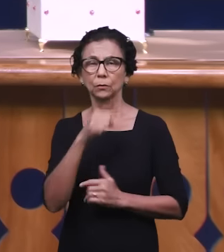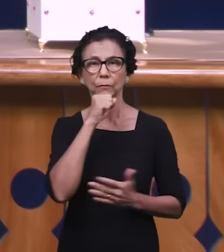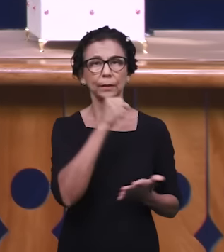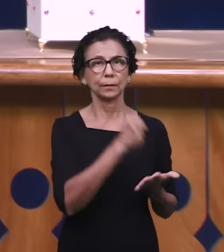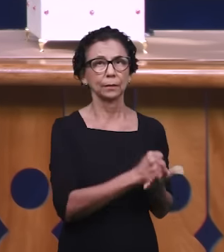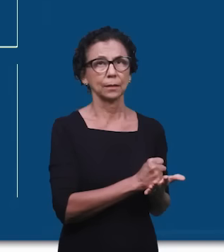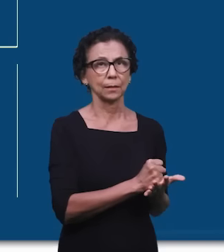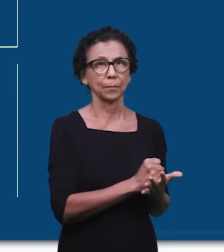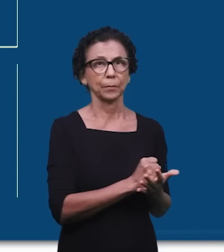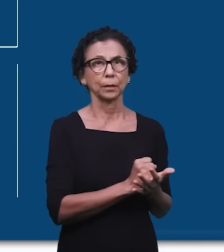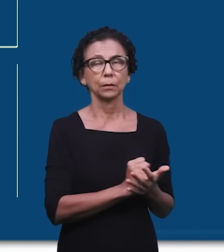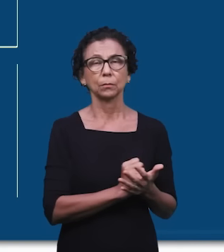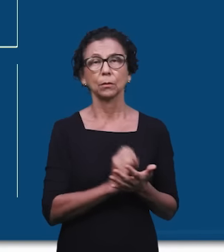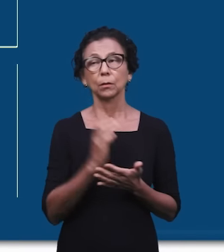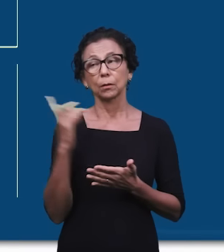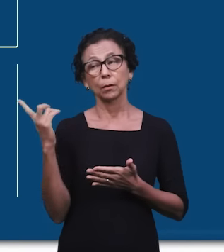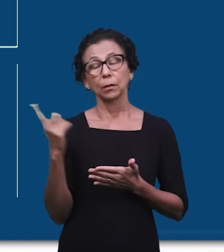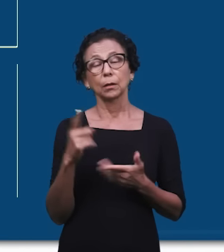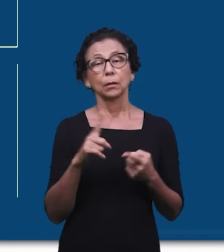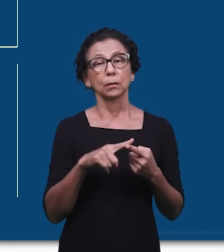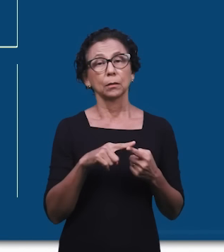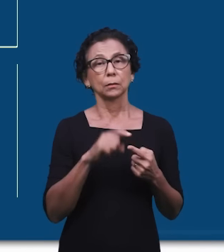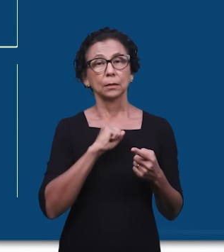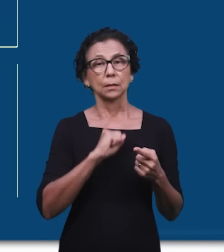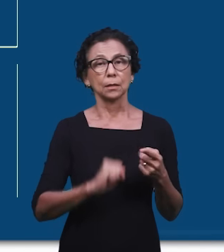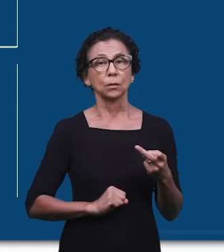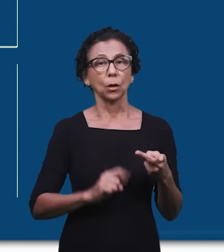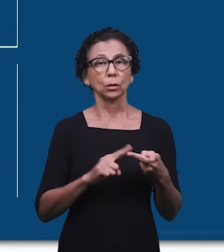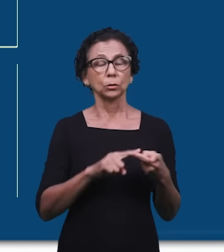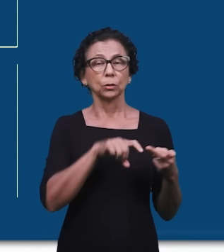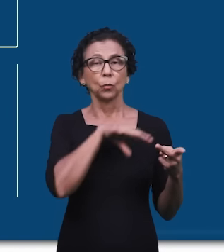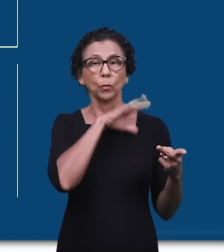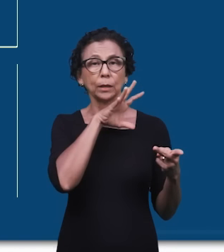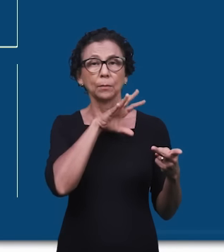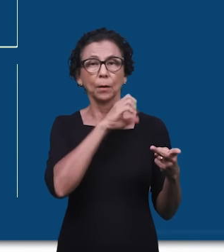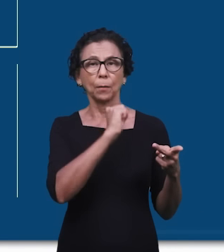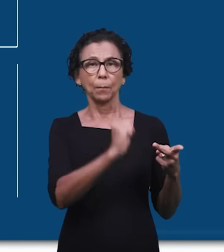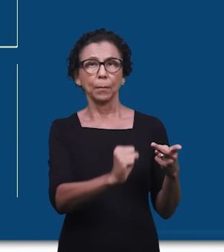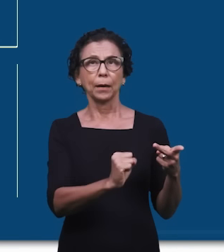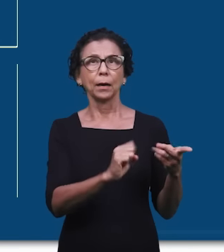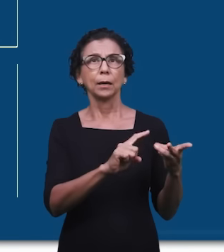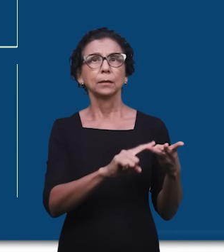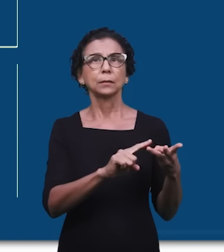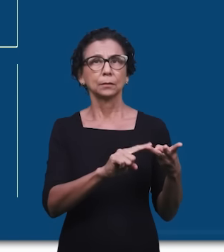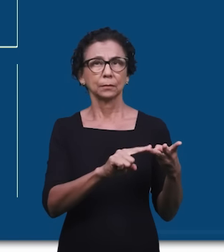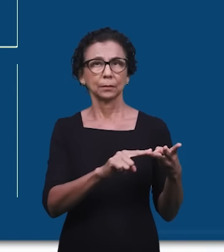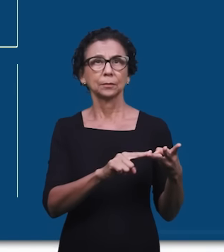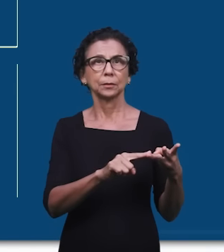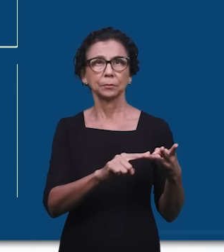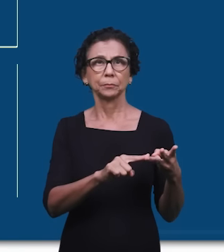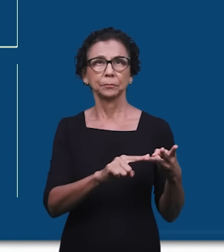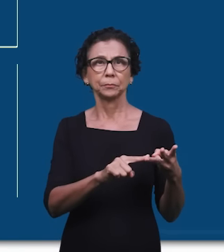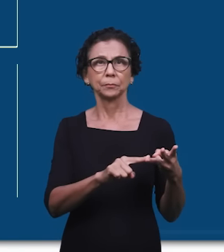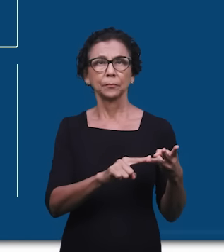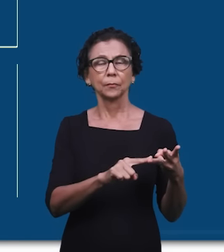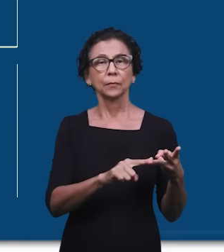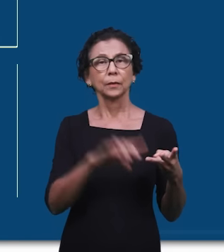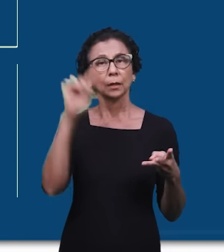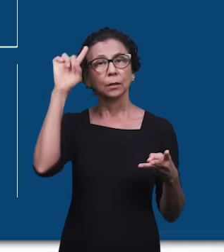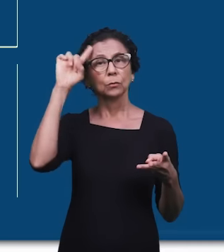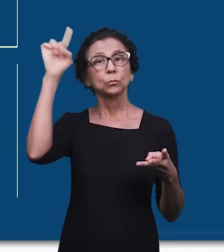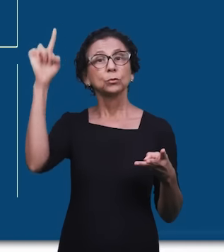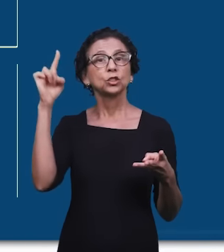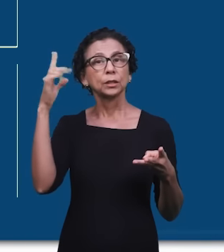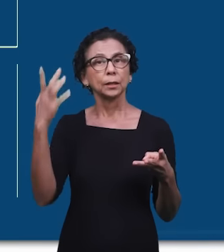culto, era o templo, era o sacerdote, a vítima e o dia. Esse era o culto do Velho Testamento. Mas quando Jesus